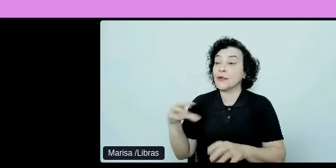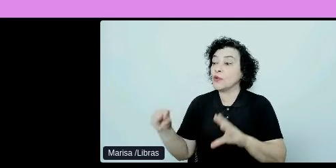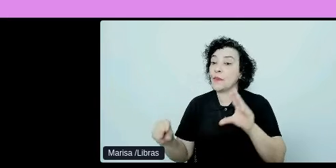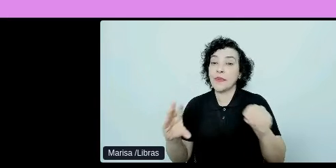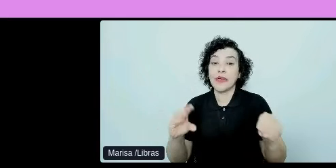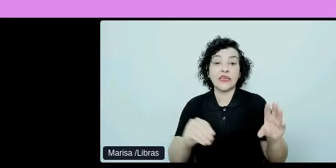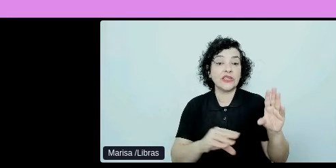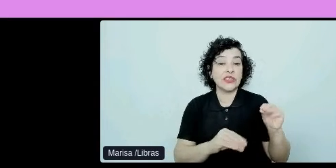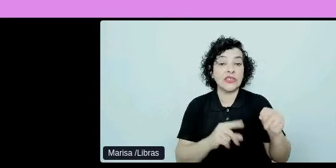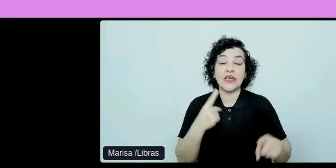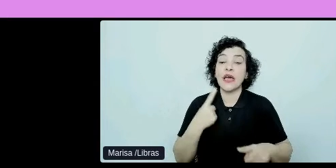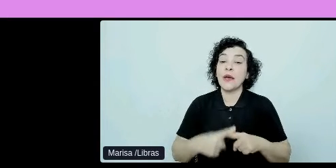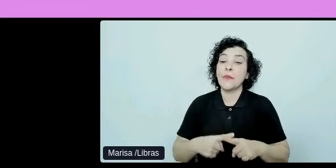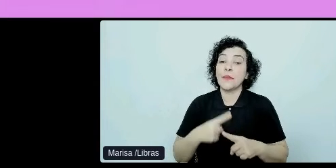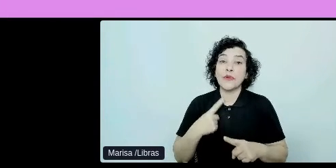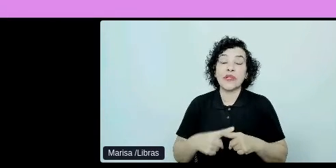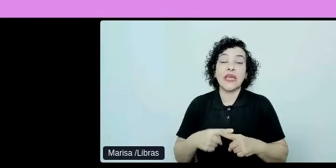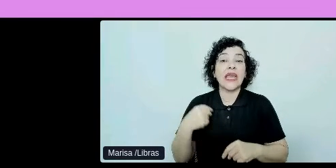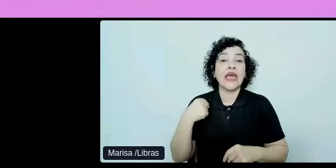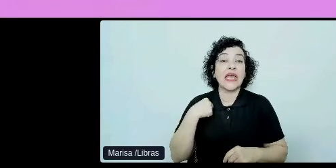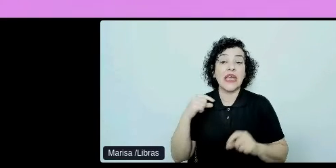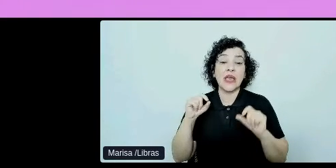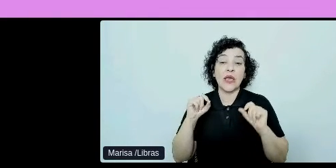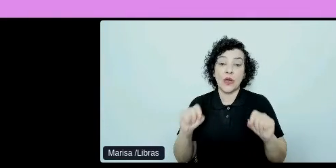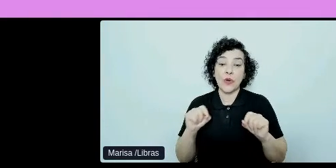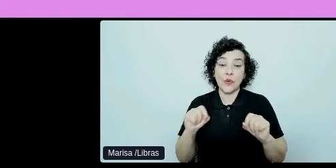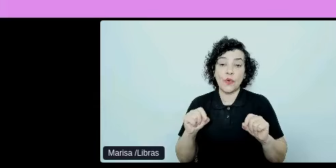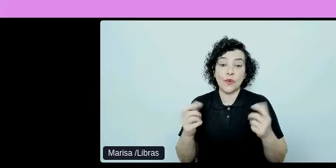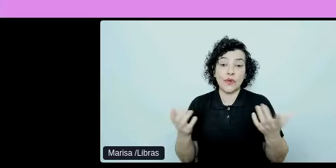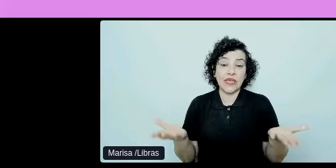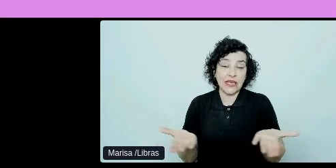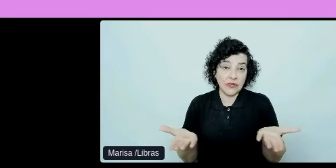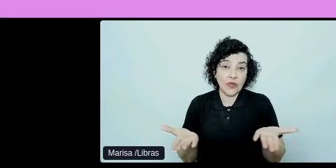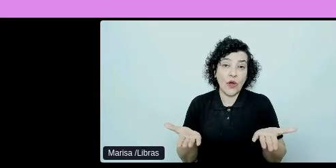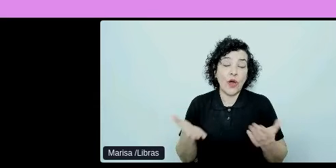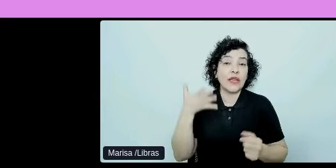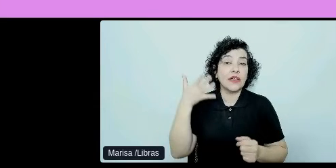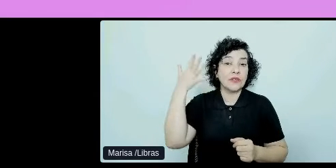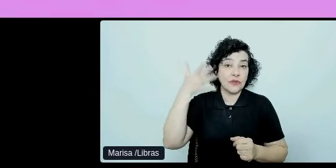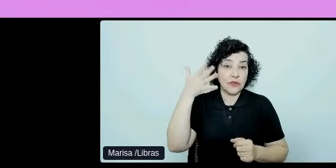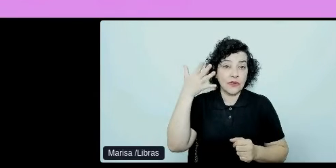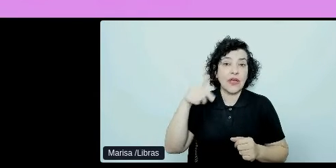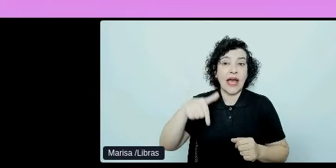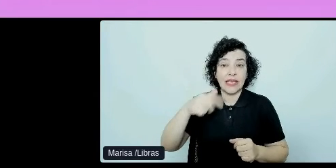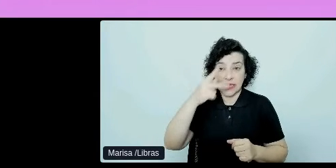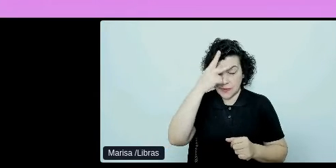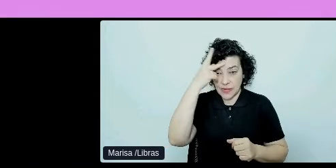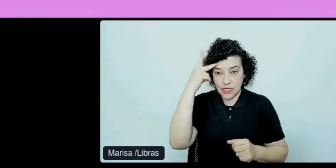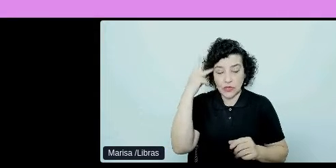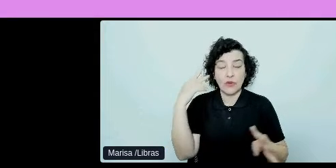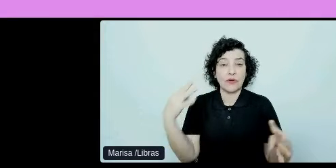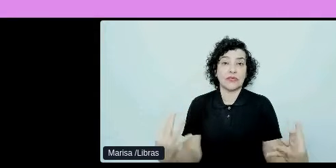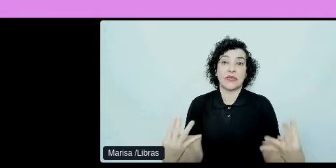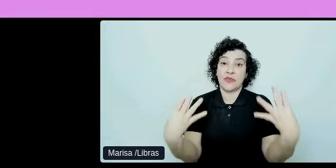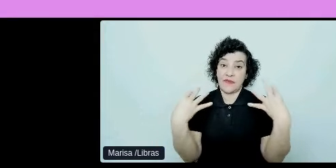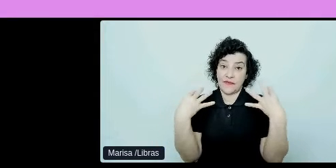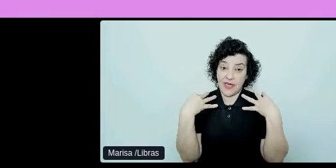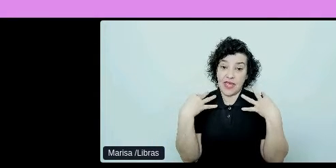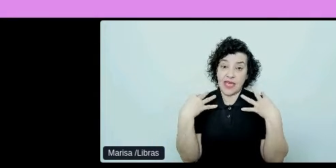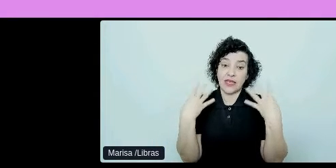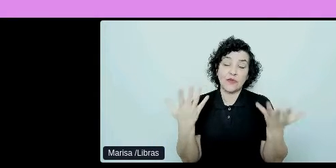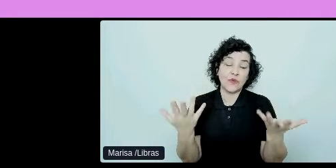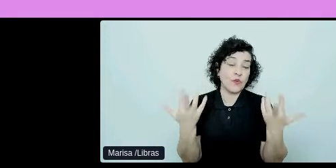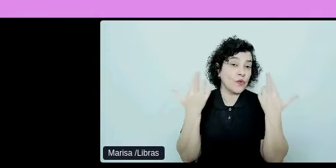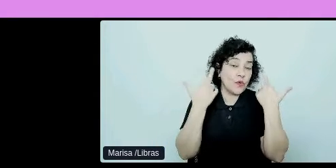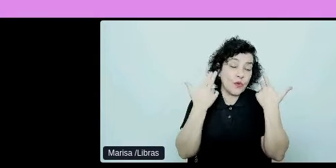momento porque eu estou fazendo algo que está fora da minha zona de conforto. Eu sei que tem várias pessoas aqui, eu estou falando na frente dessas pessoas, não é algo que eu